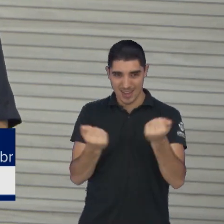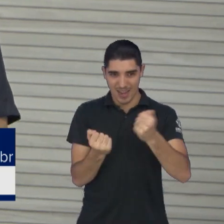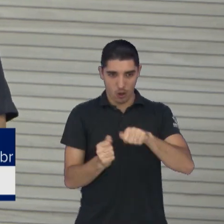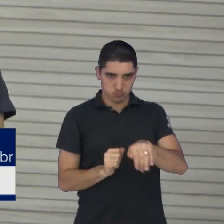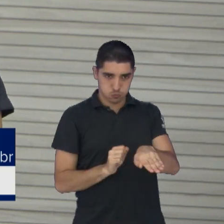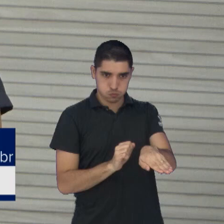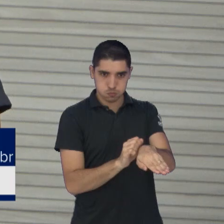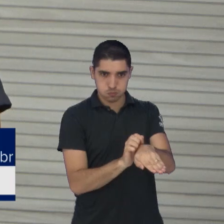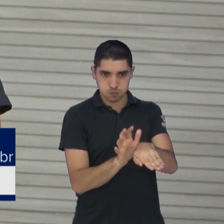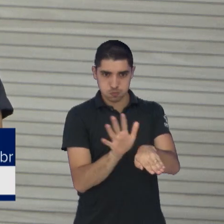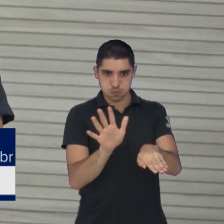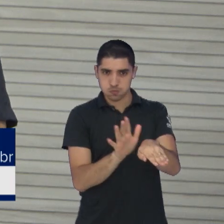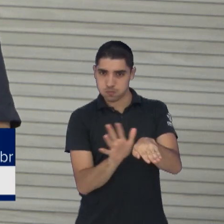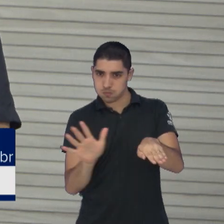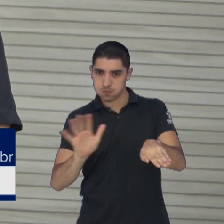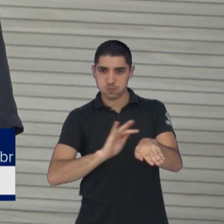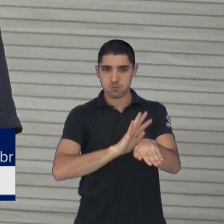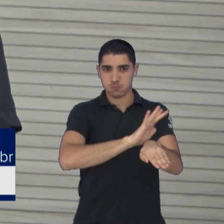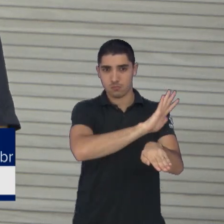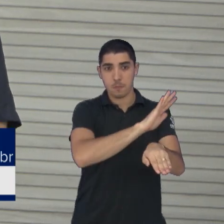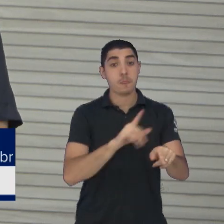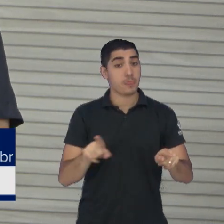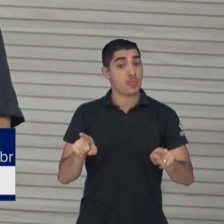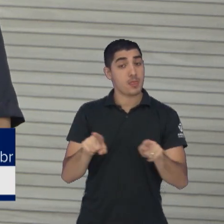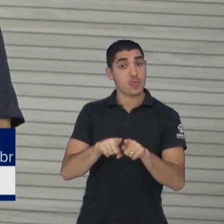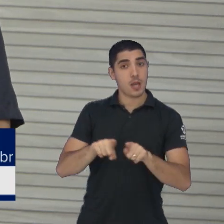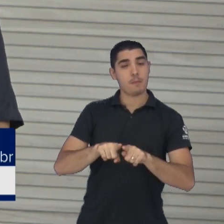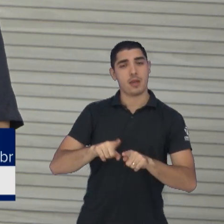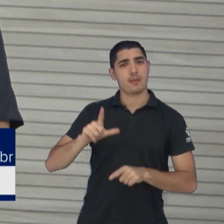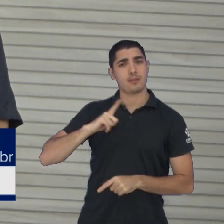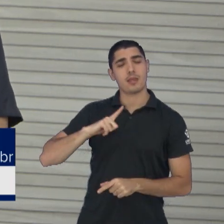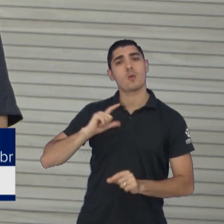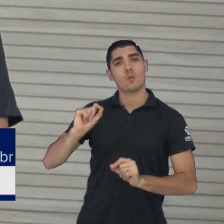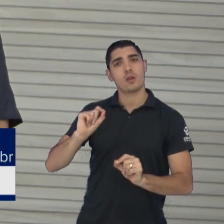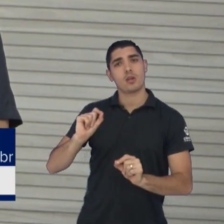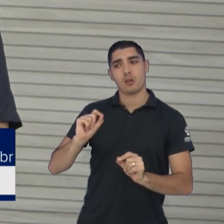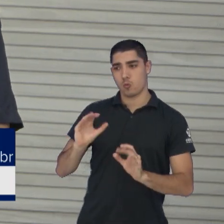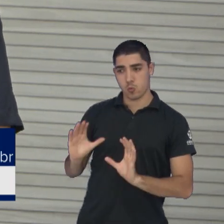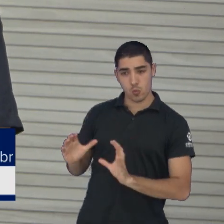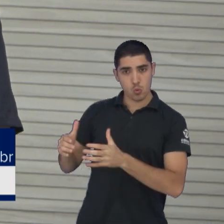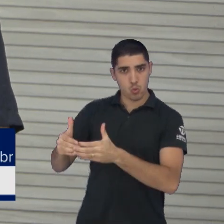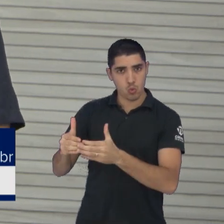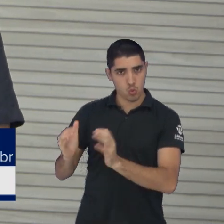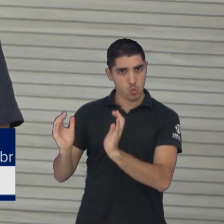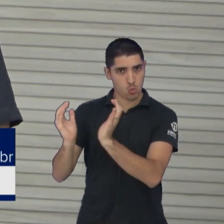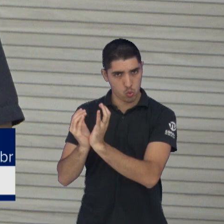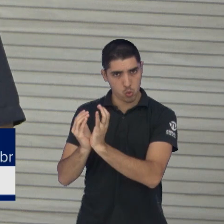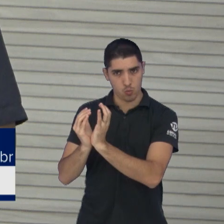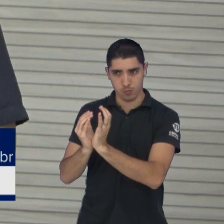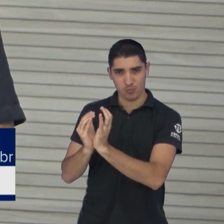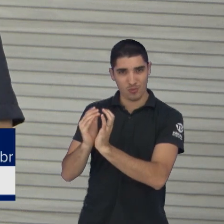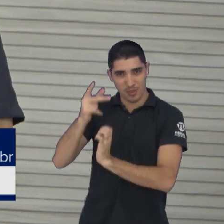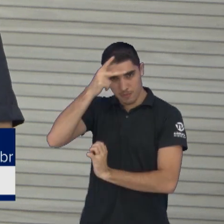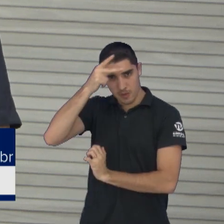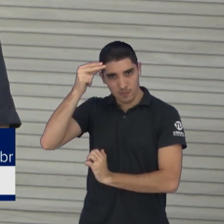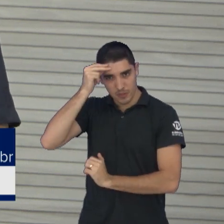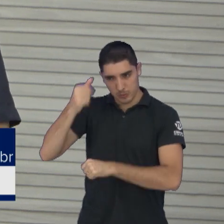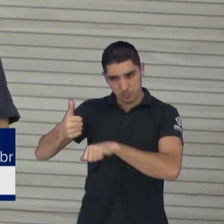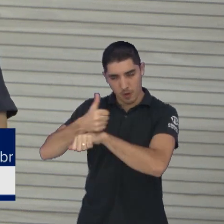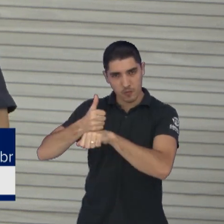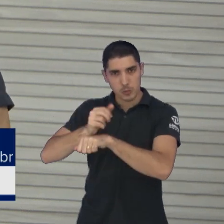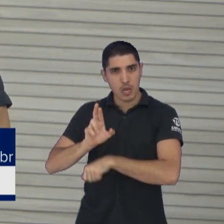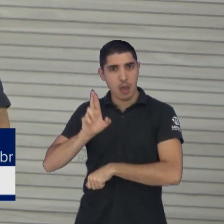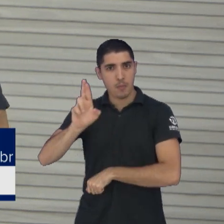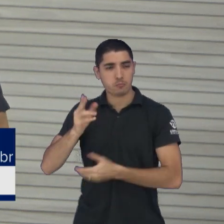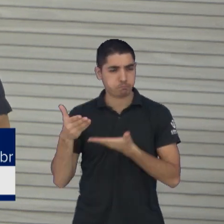existe um trabalho sendo feito no combate à dengue pelas zoonoses, lá no Altos de Santana,